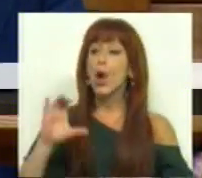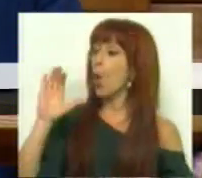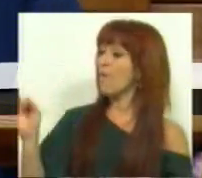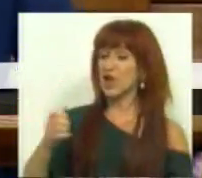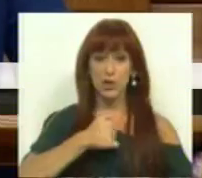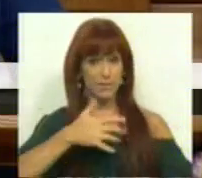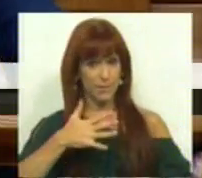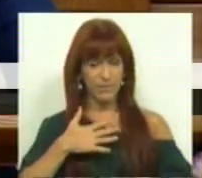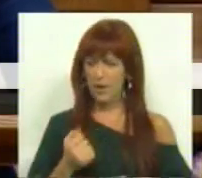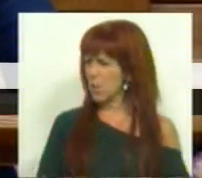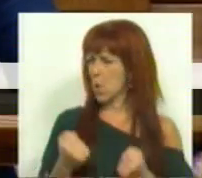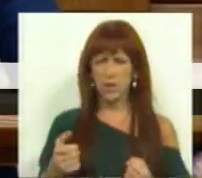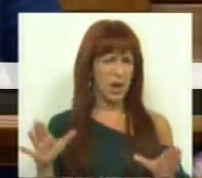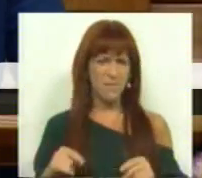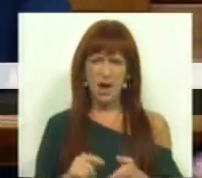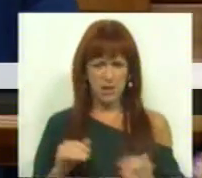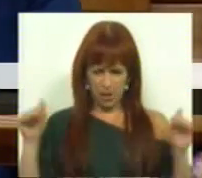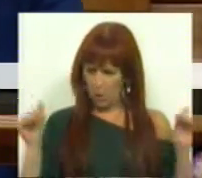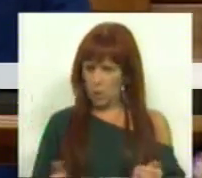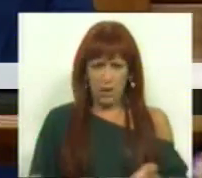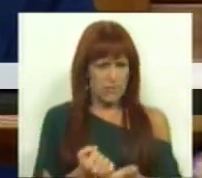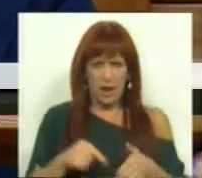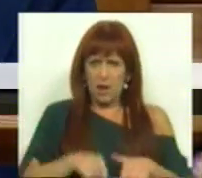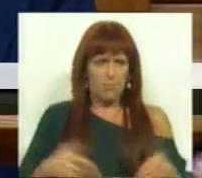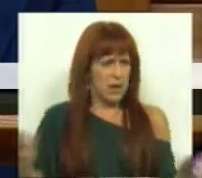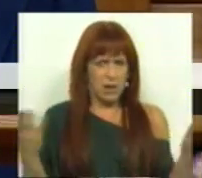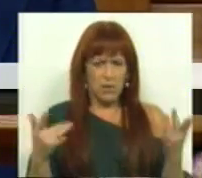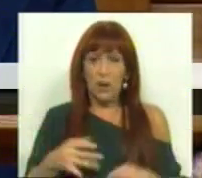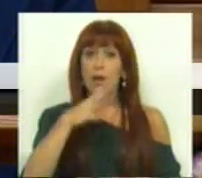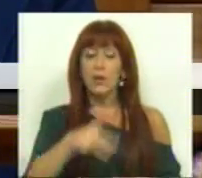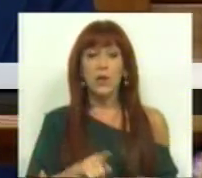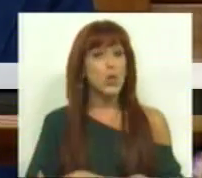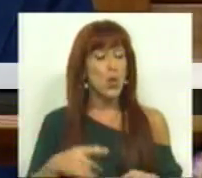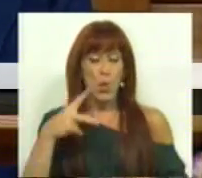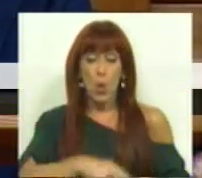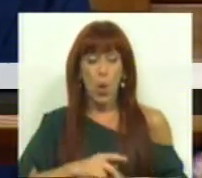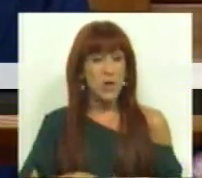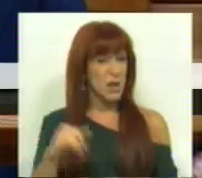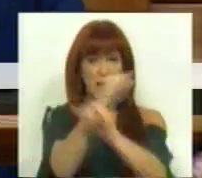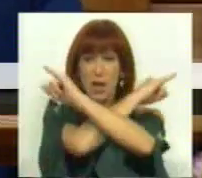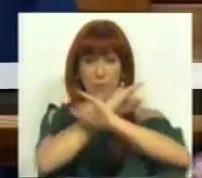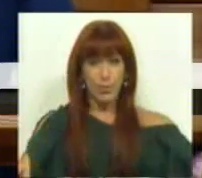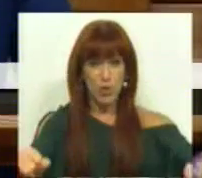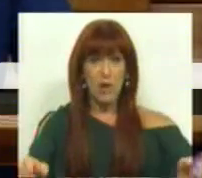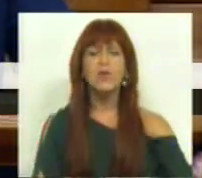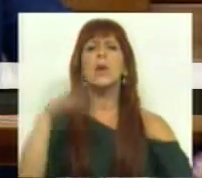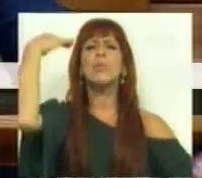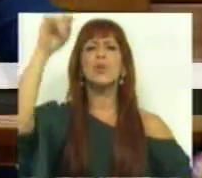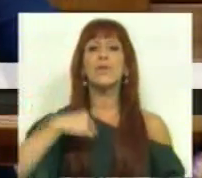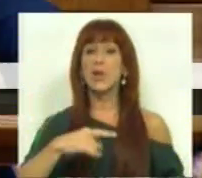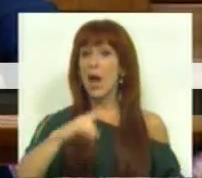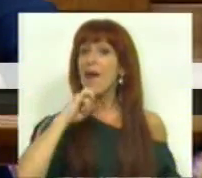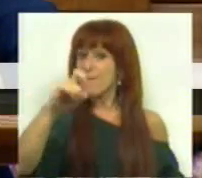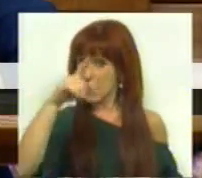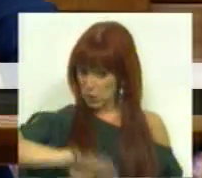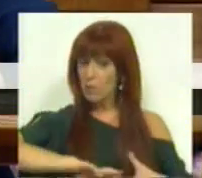Confederações patronais não aguentam mais contra a ação do mercado interno e afirmam que são cortes impossíveis. Professores